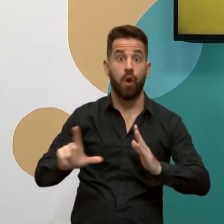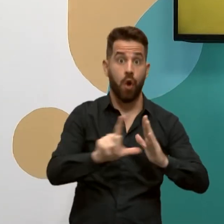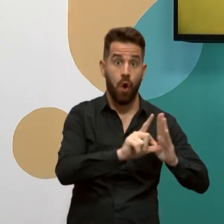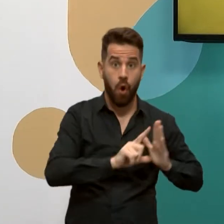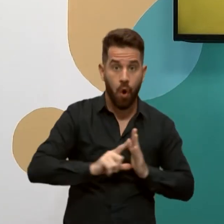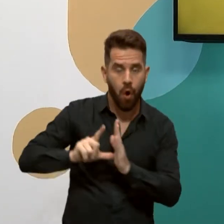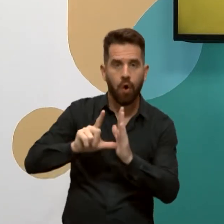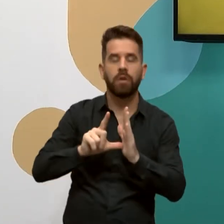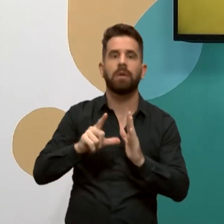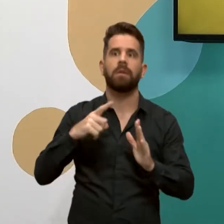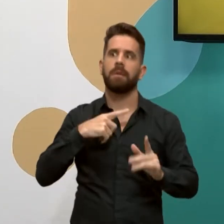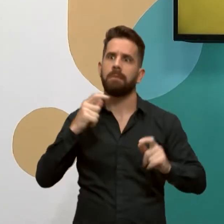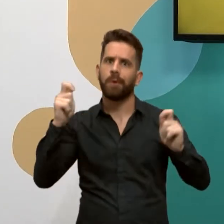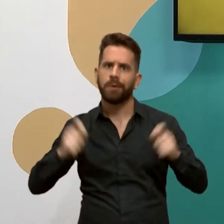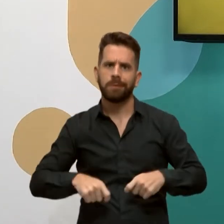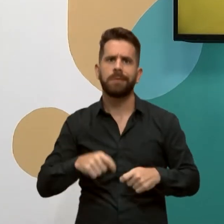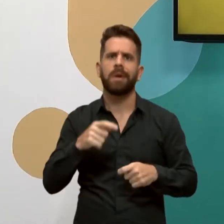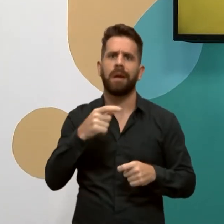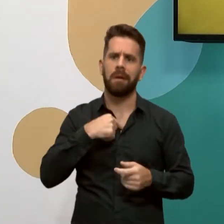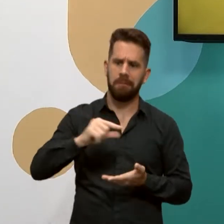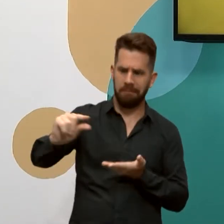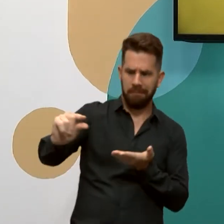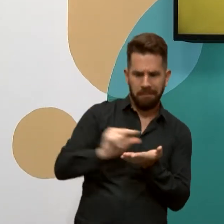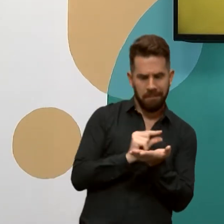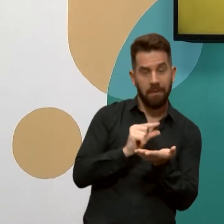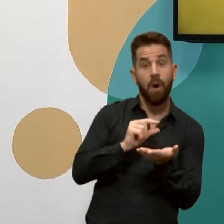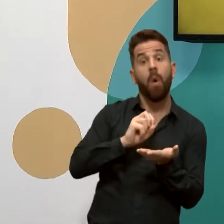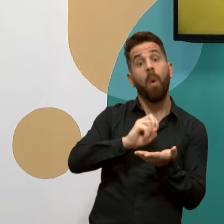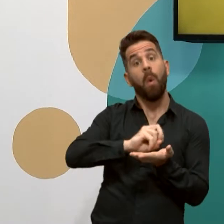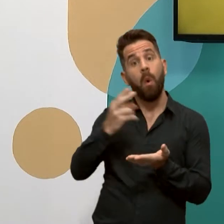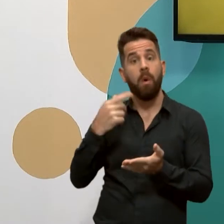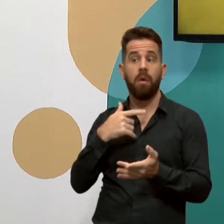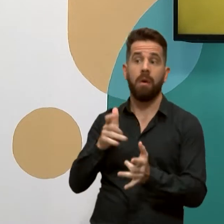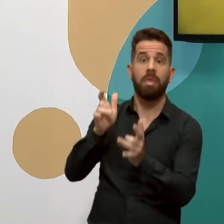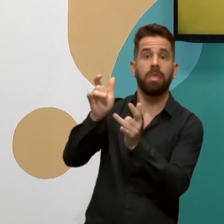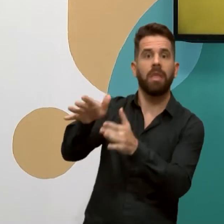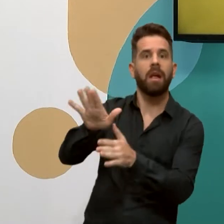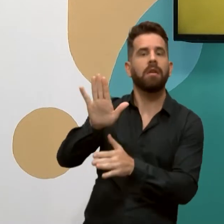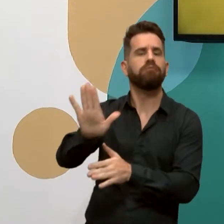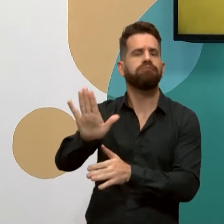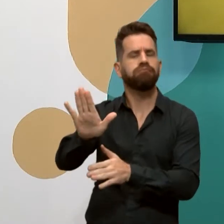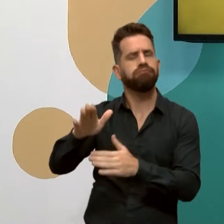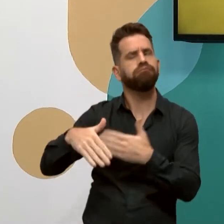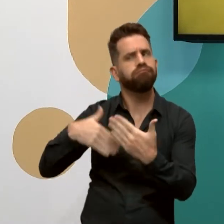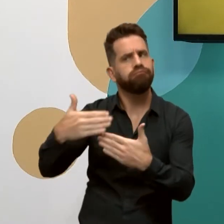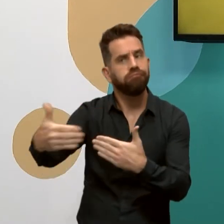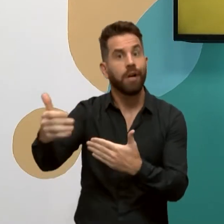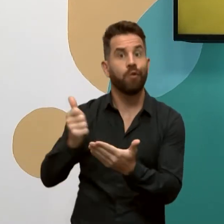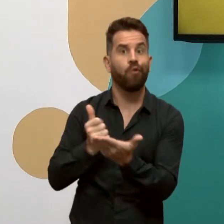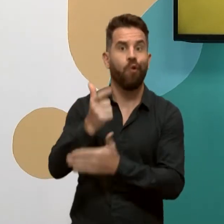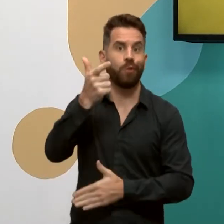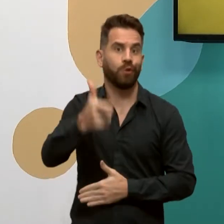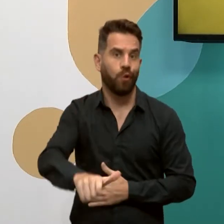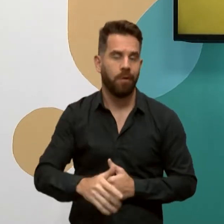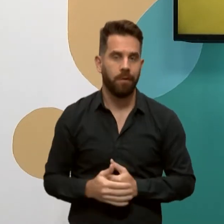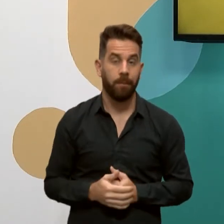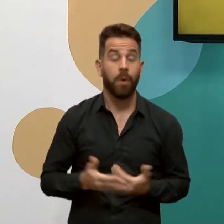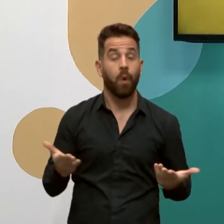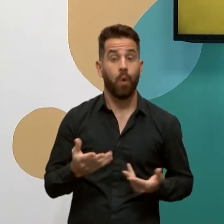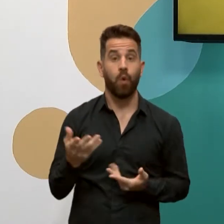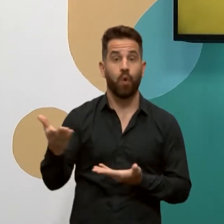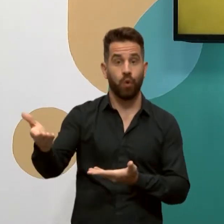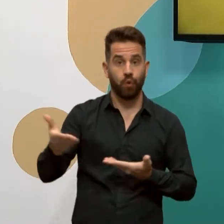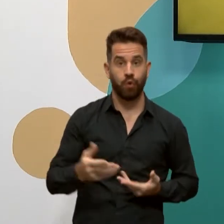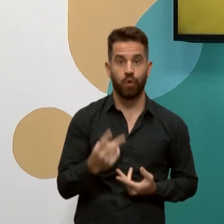si de volta ou deixar um crédito ali para ser usado em próximas compras. Hoje a gente vai receber dois especialistas, um professor